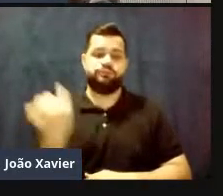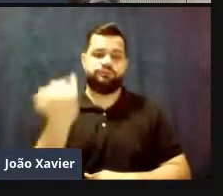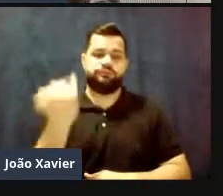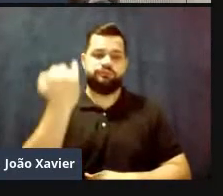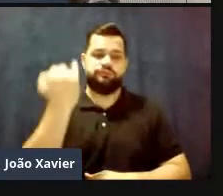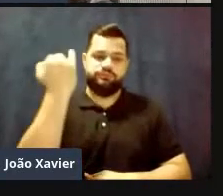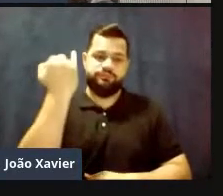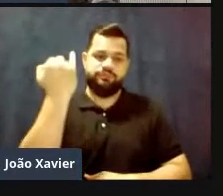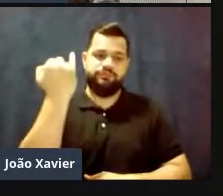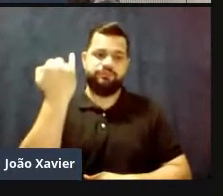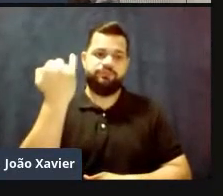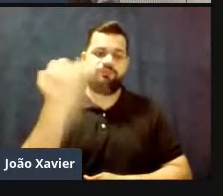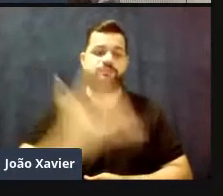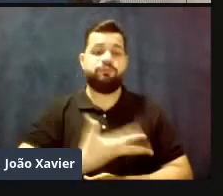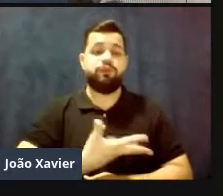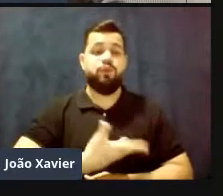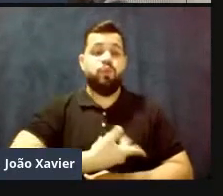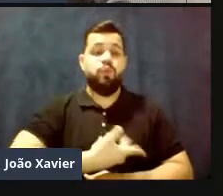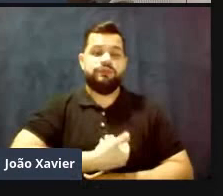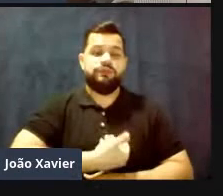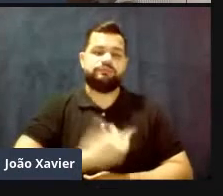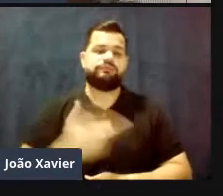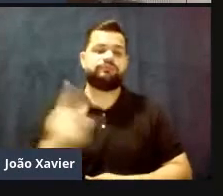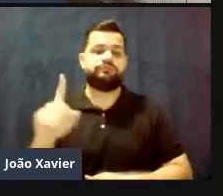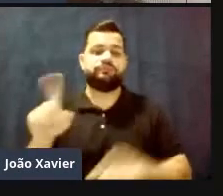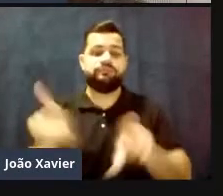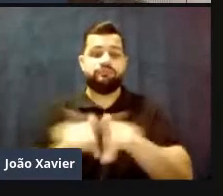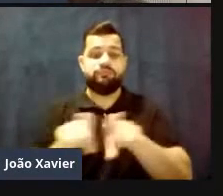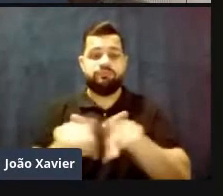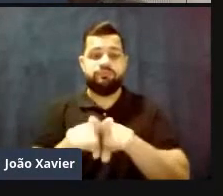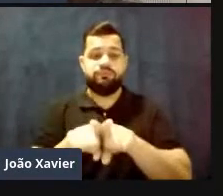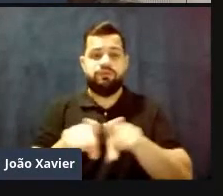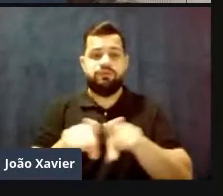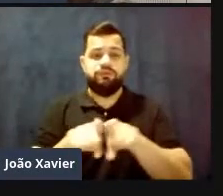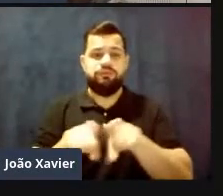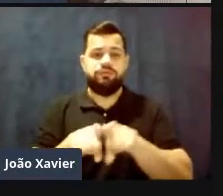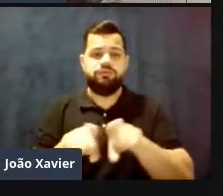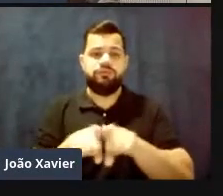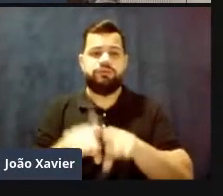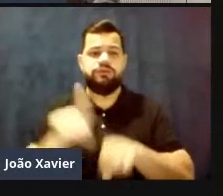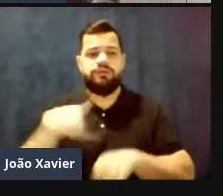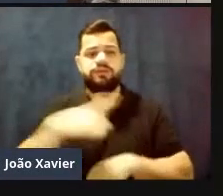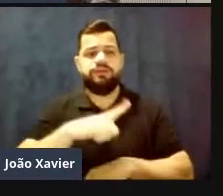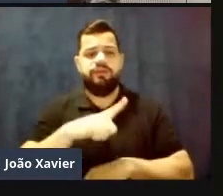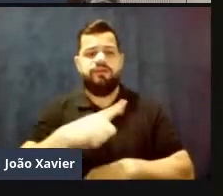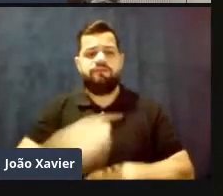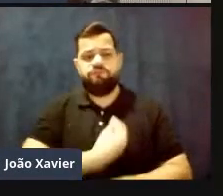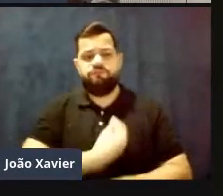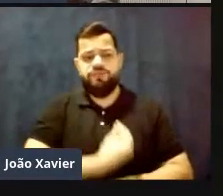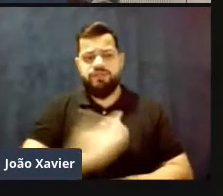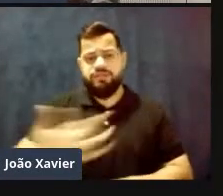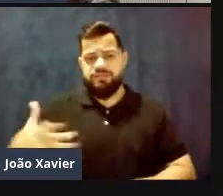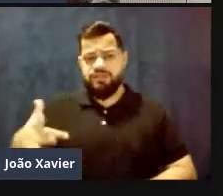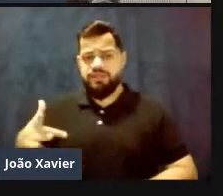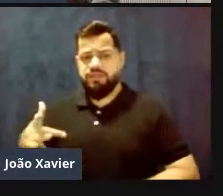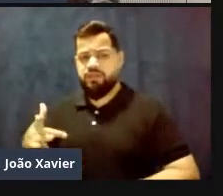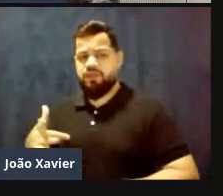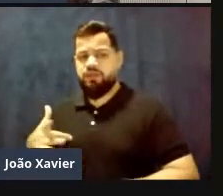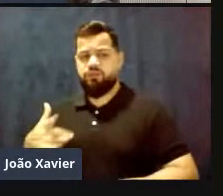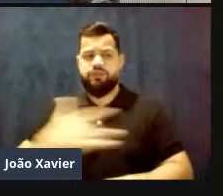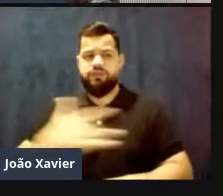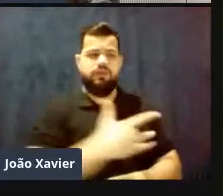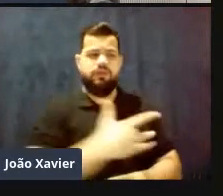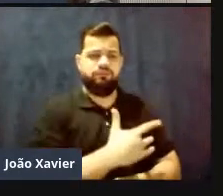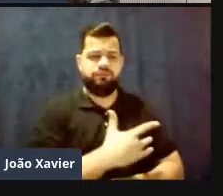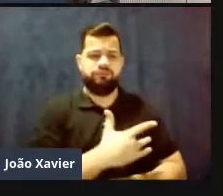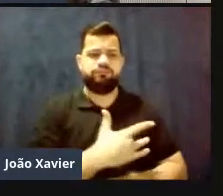paciente funcional? Será que a gente vai entregar um paciente com capacidade de manter uma vida saudável, de manter uma vida ativa? Ou a gente está